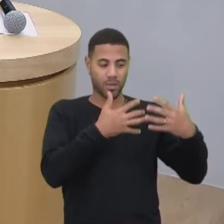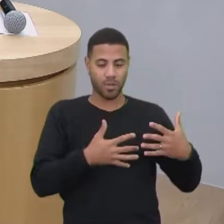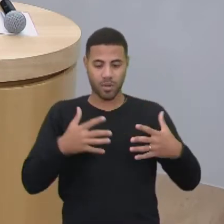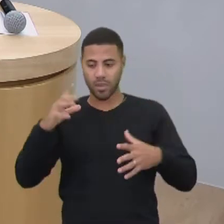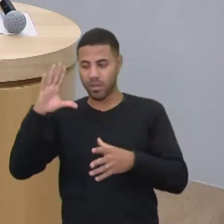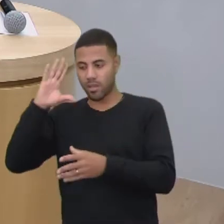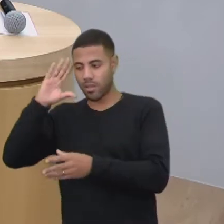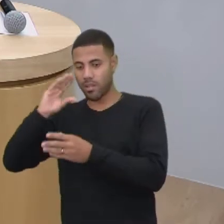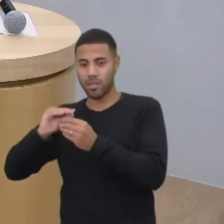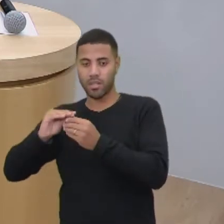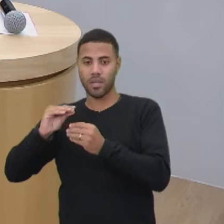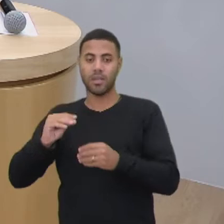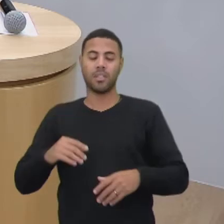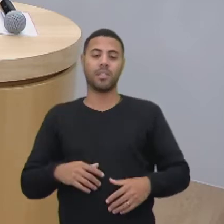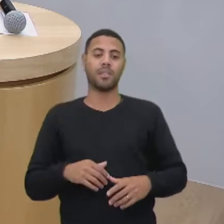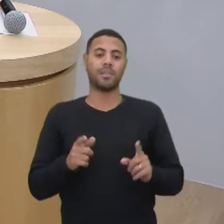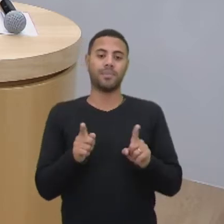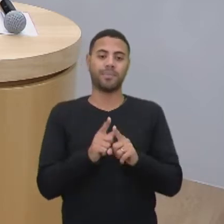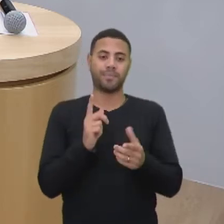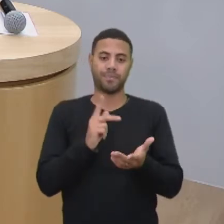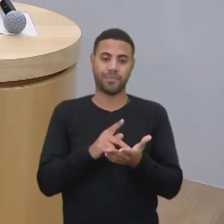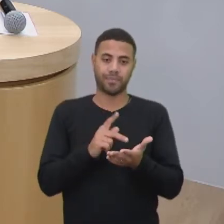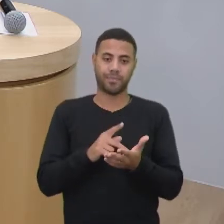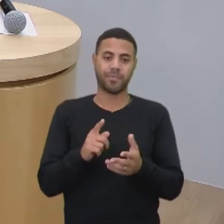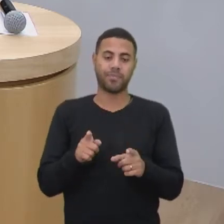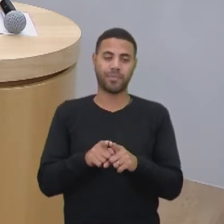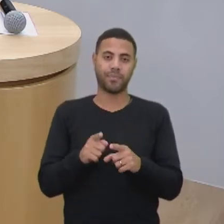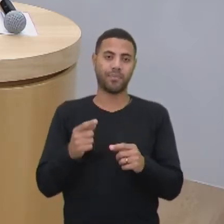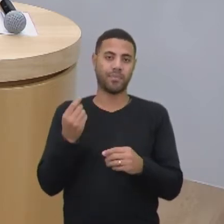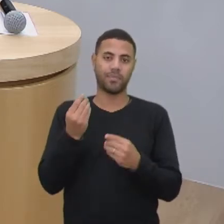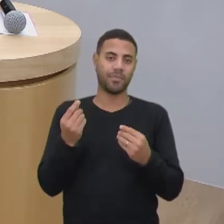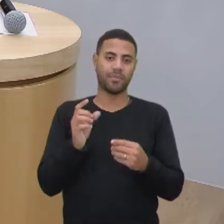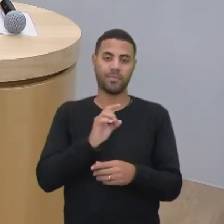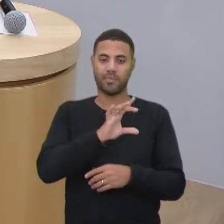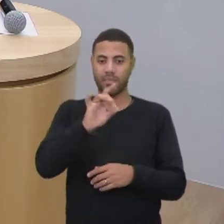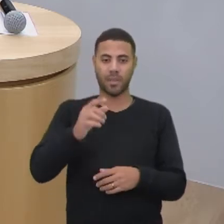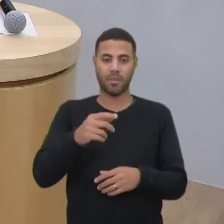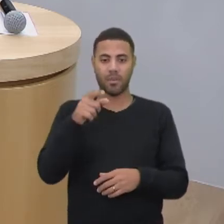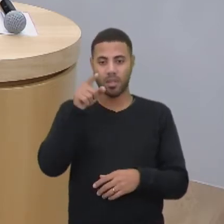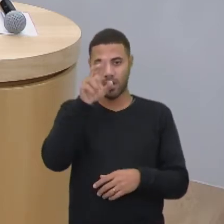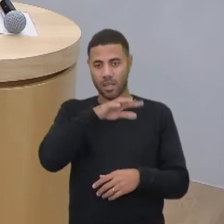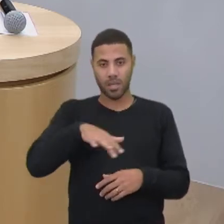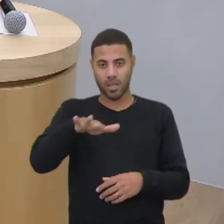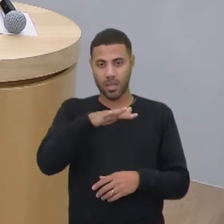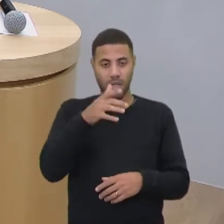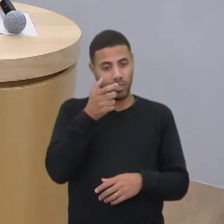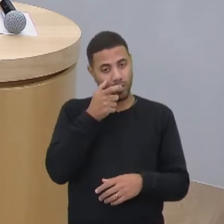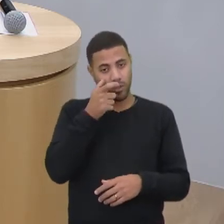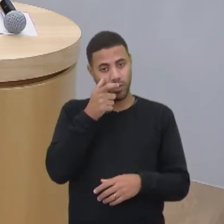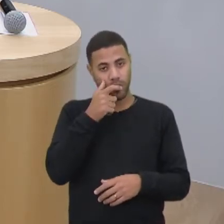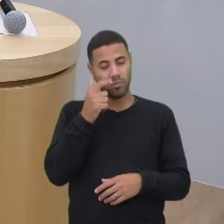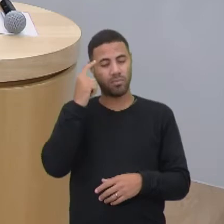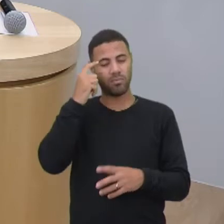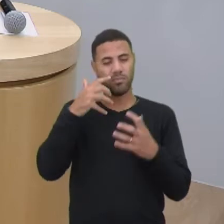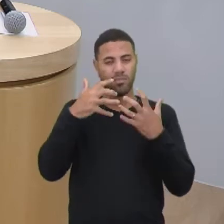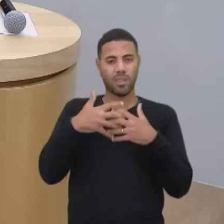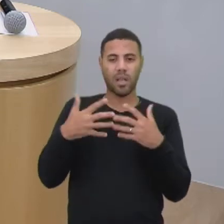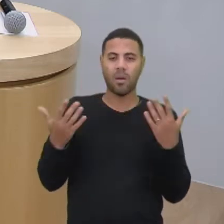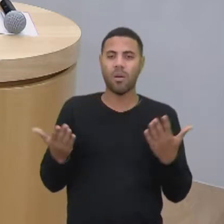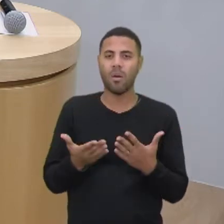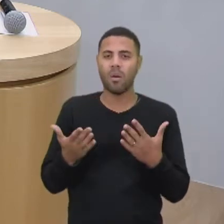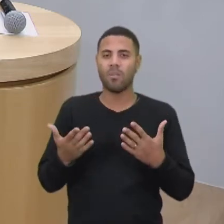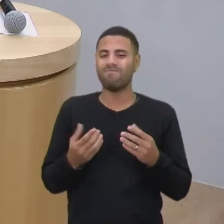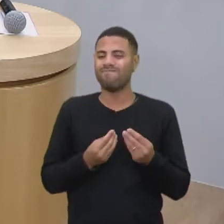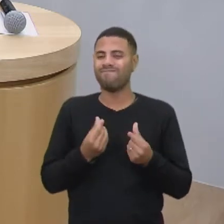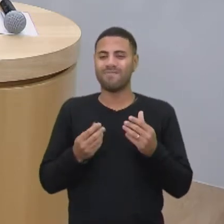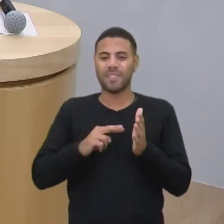está... E até para trazer uma análise mesmo do leitor, né? Sim. Para você se refletir ali e falar, e agora, né? Então, que